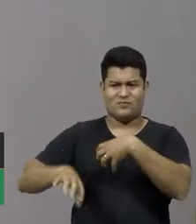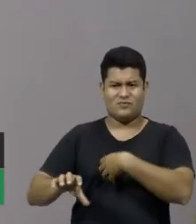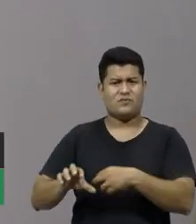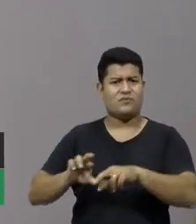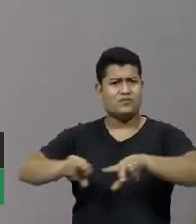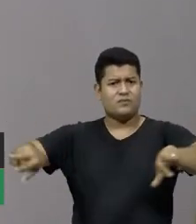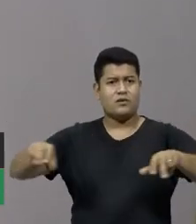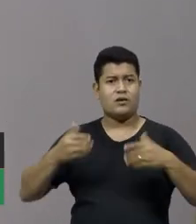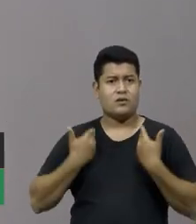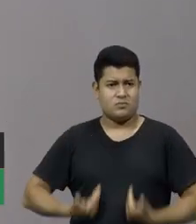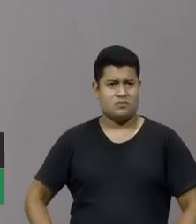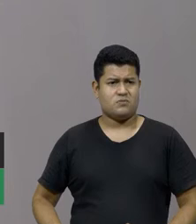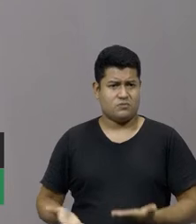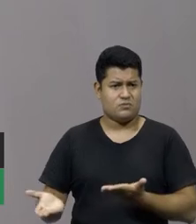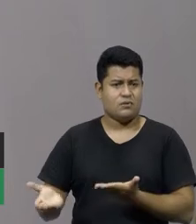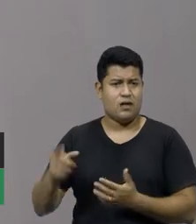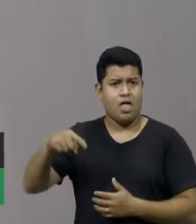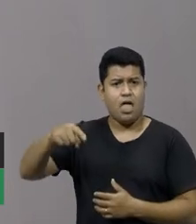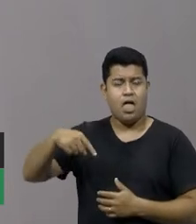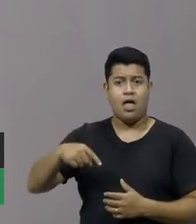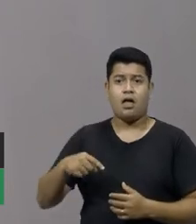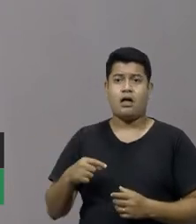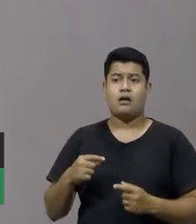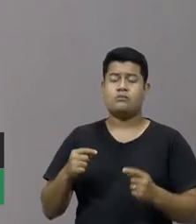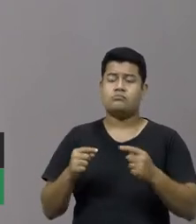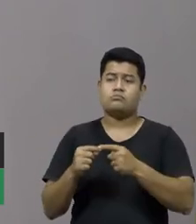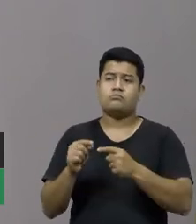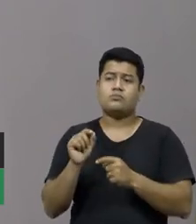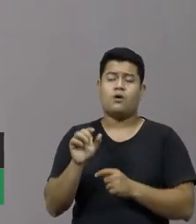que o transporte de órgãos humanos